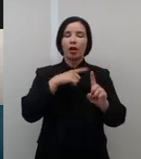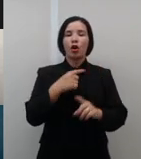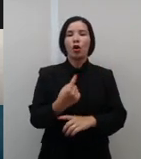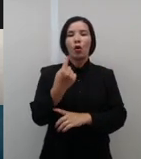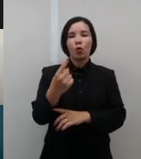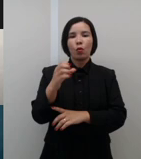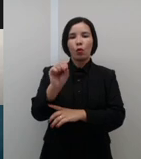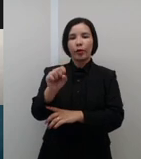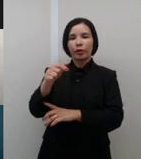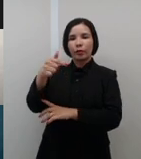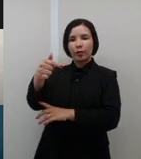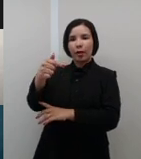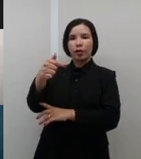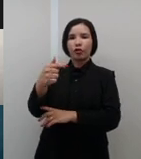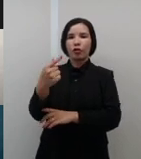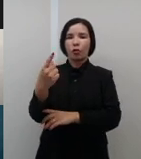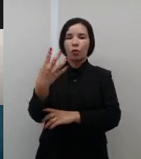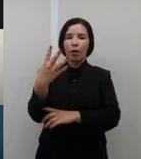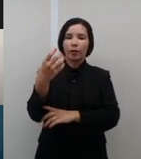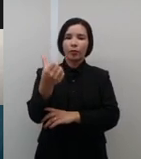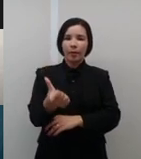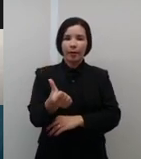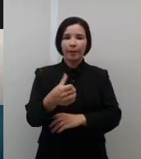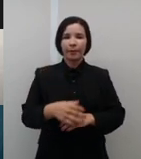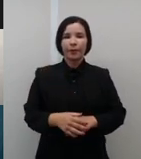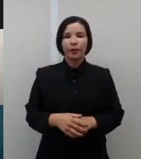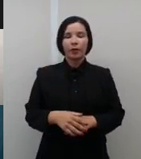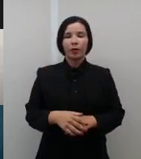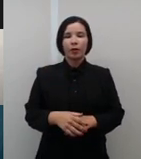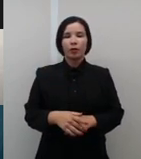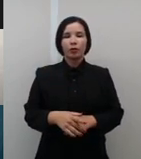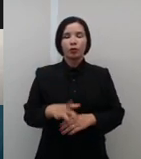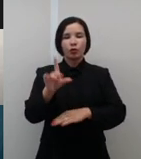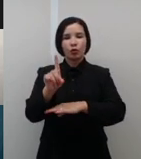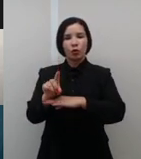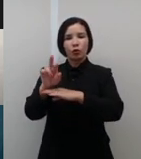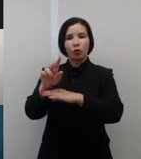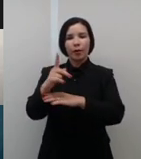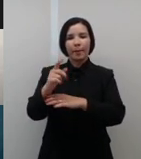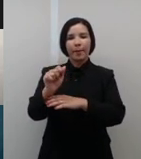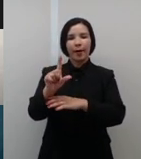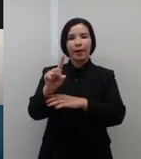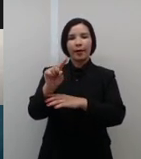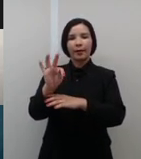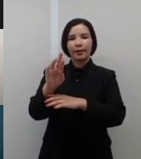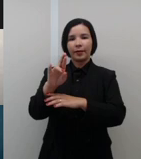1987546, doutora Patrícia Yamazaki, pela parte recorrida. Patrícia.